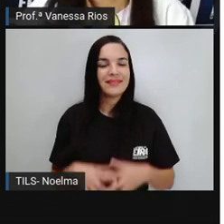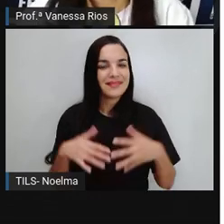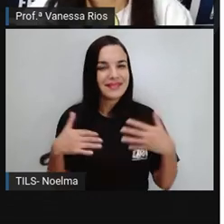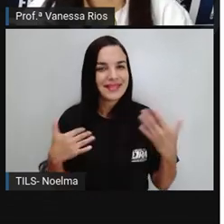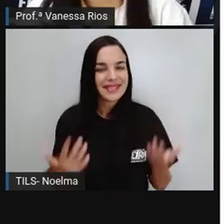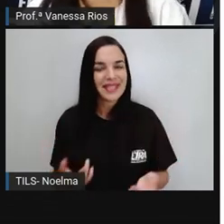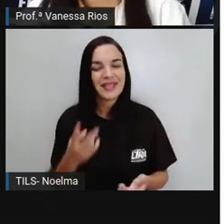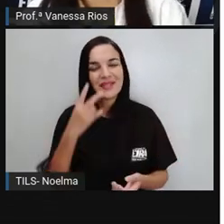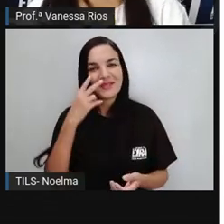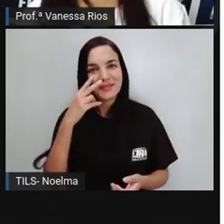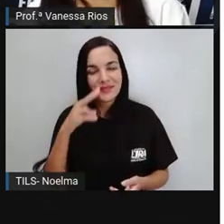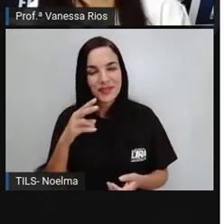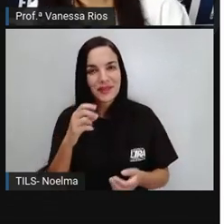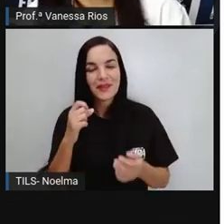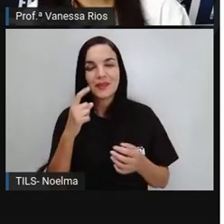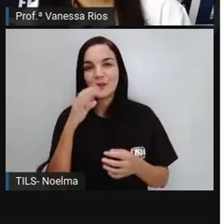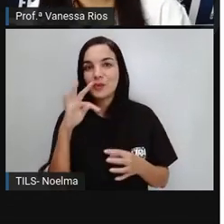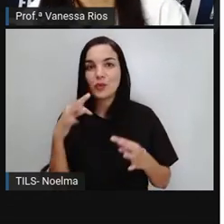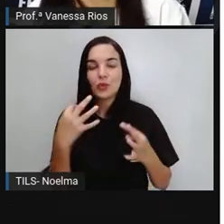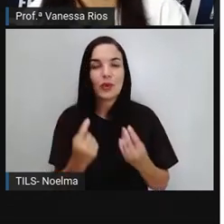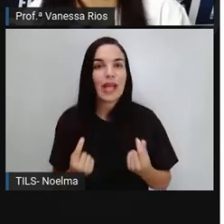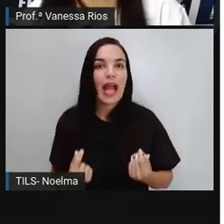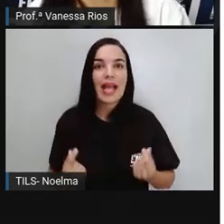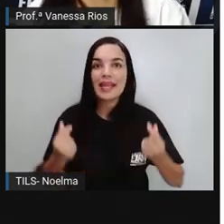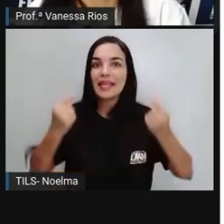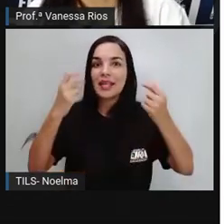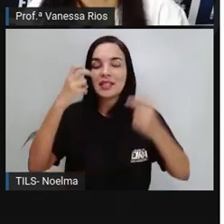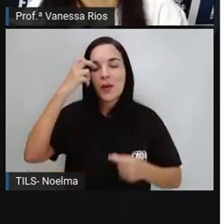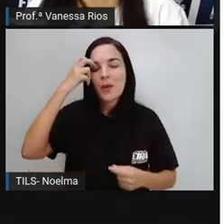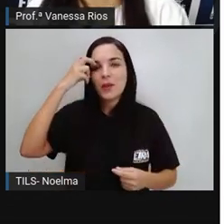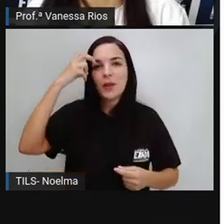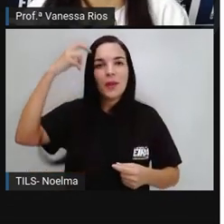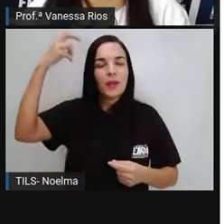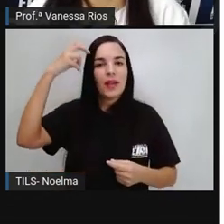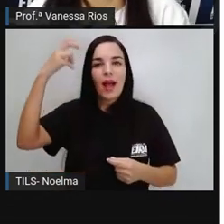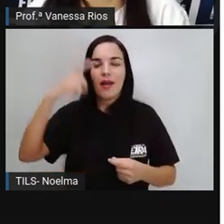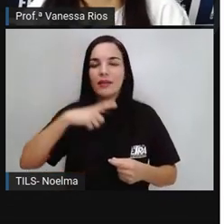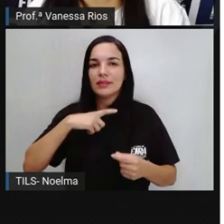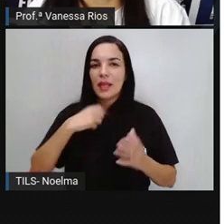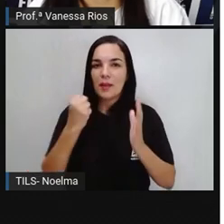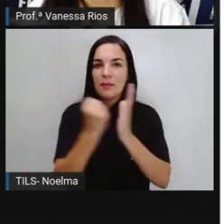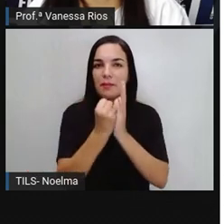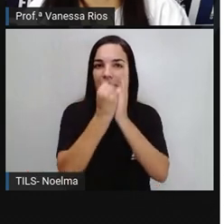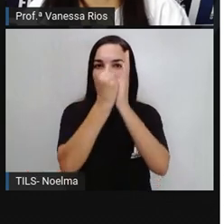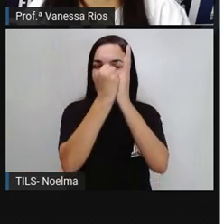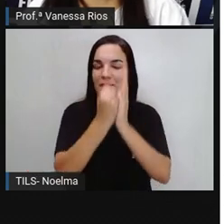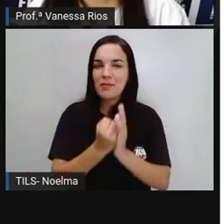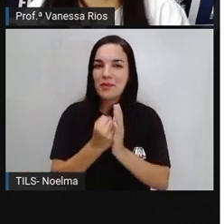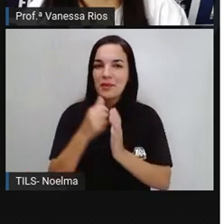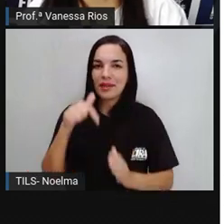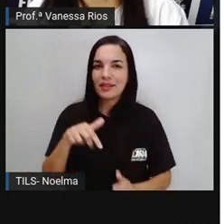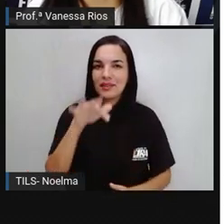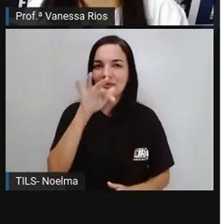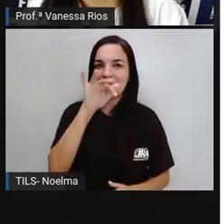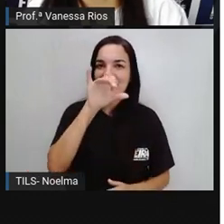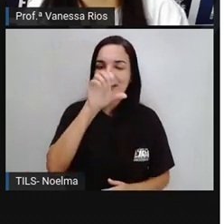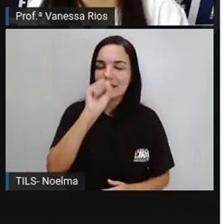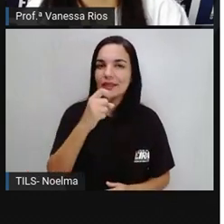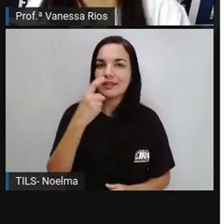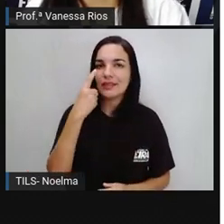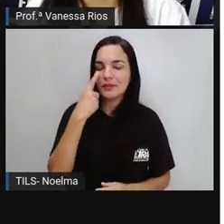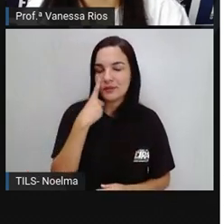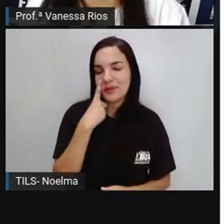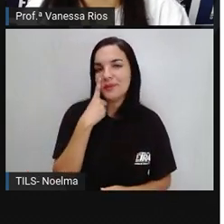Pronto, aí observando toda a riqueza, né, cultural em relação a bens materiais e imateriais que são